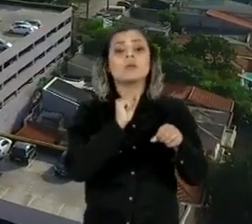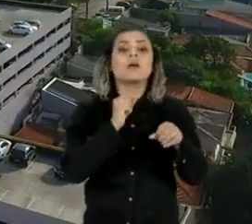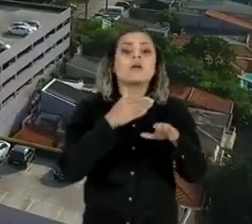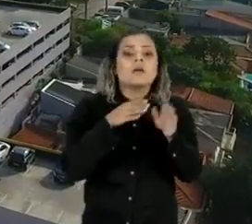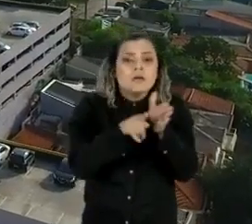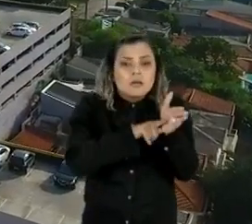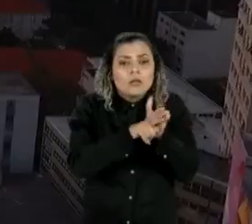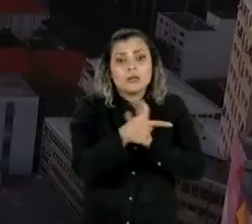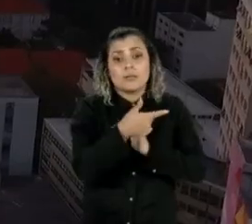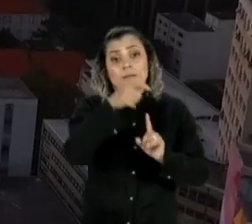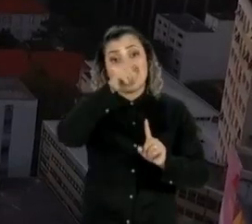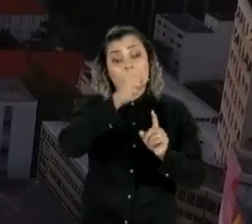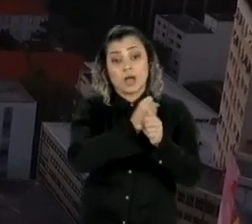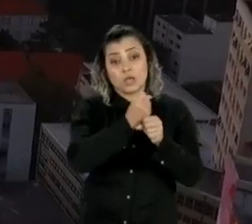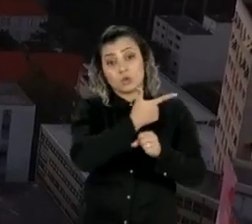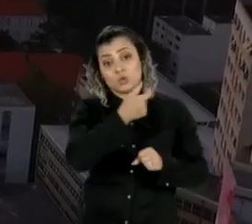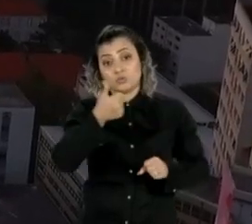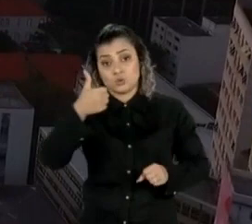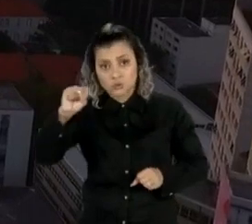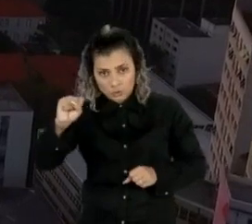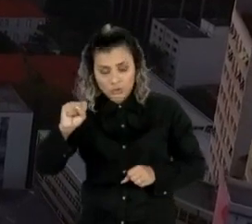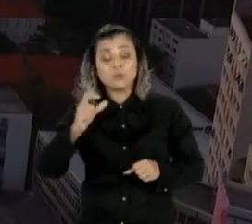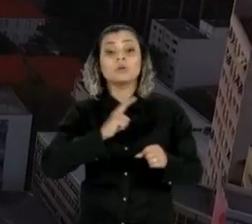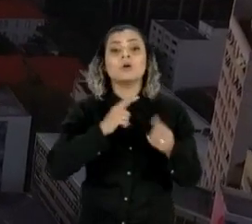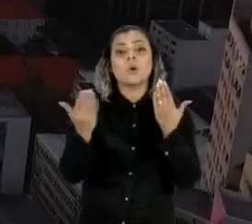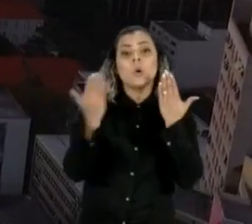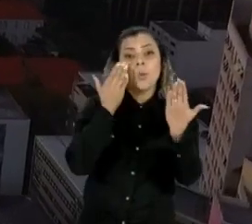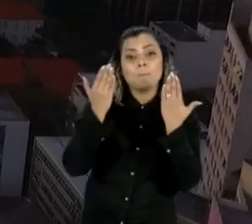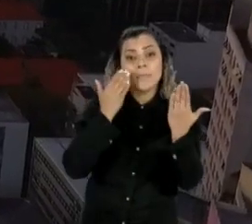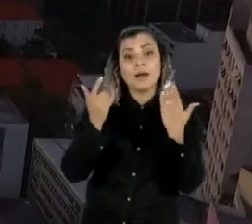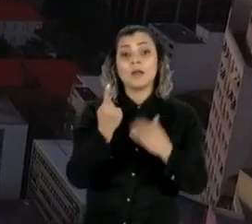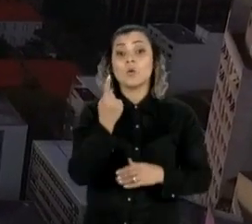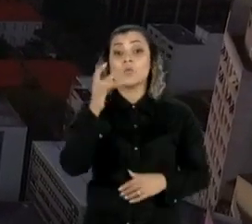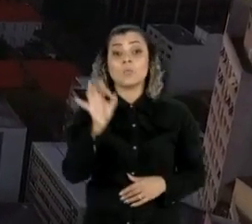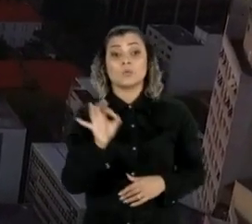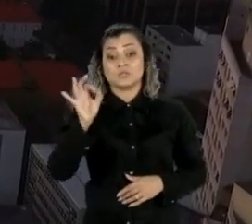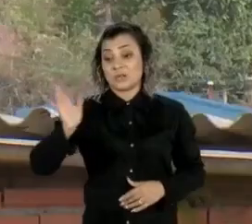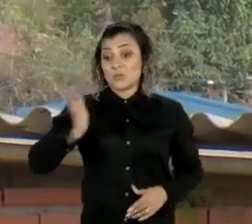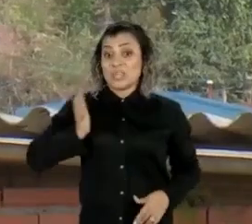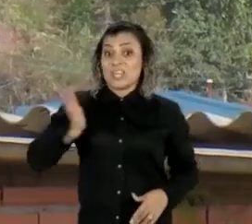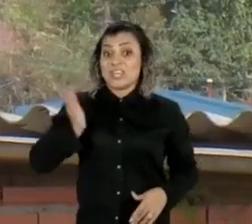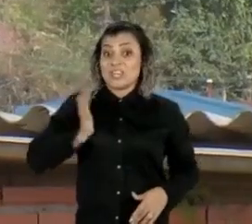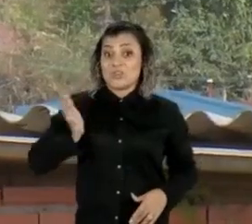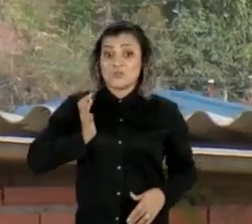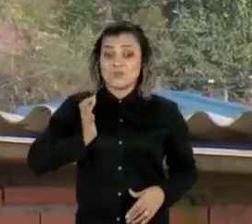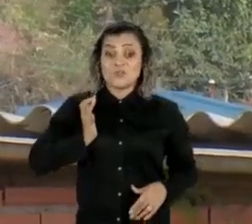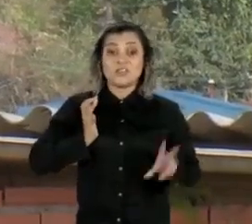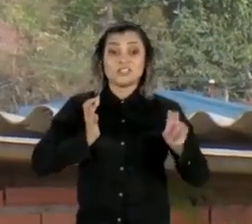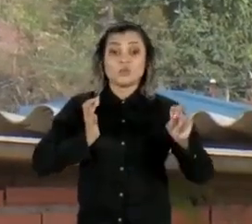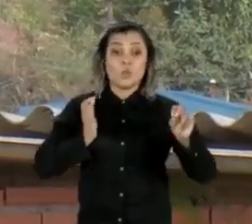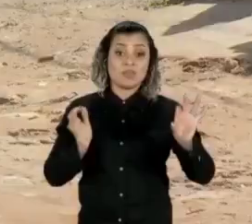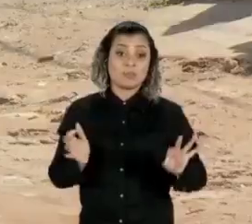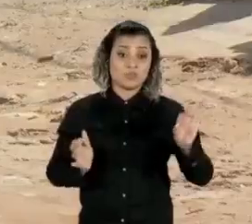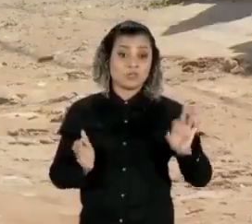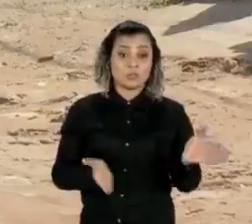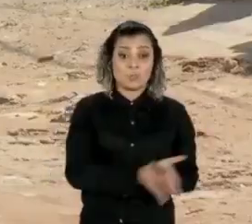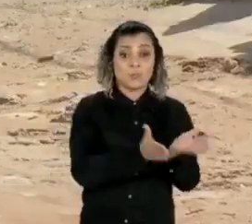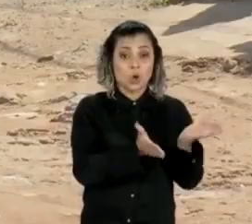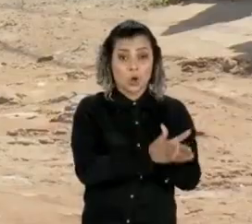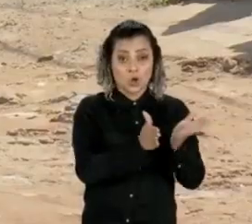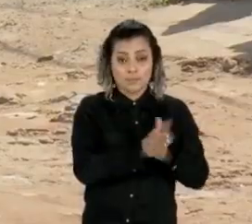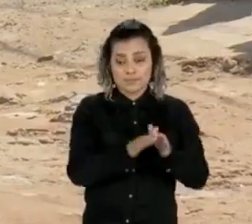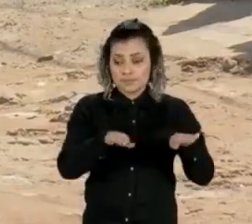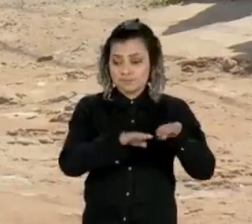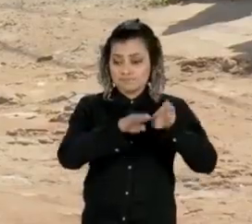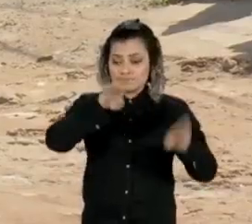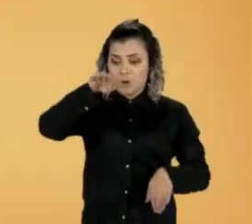de 2018. O cálculo compara os rendimentos do 1% mais rico do Brasil com os 50% mais pobres do